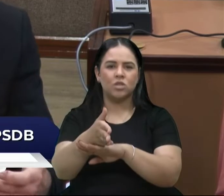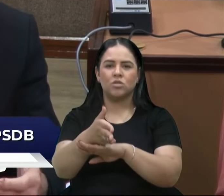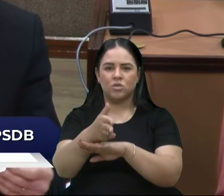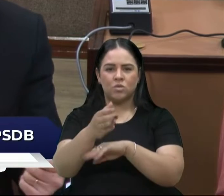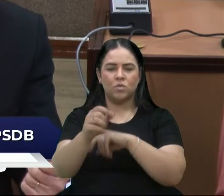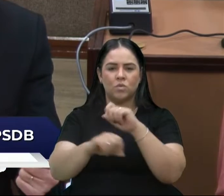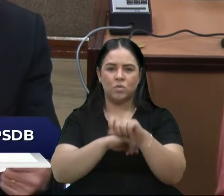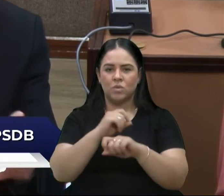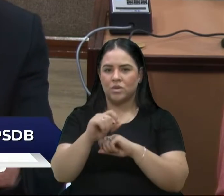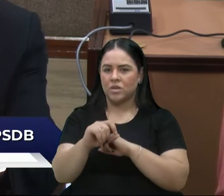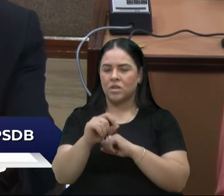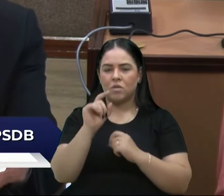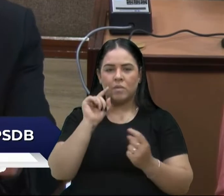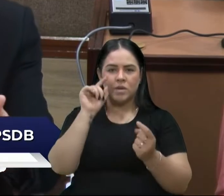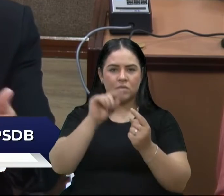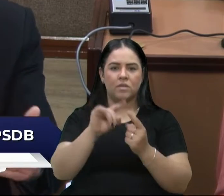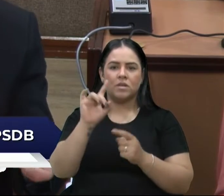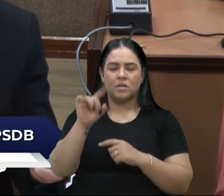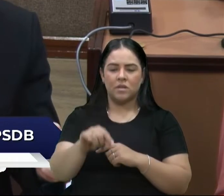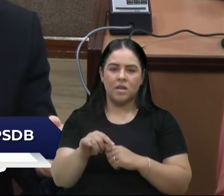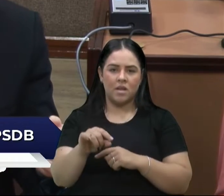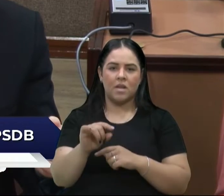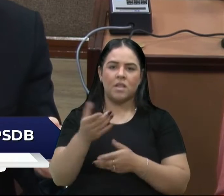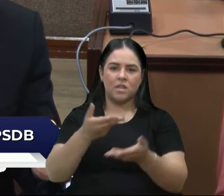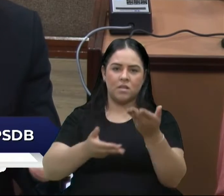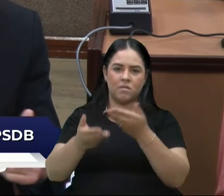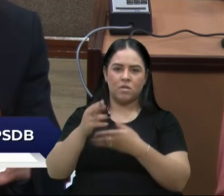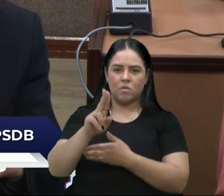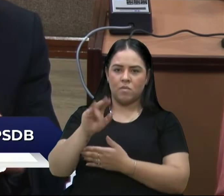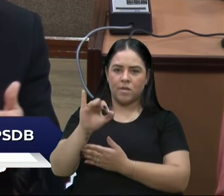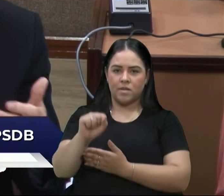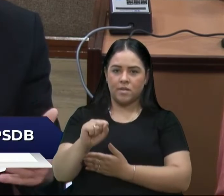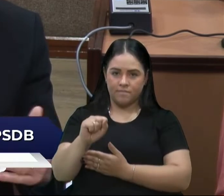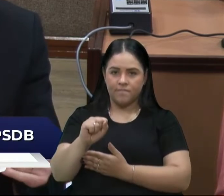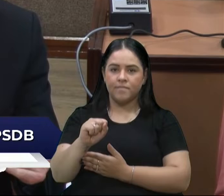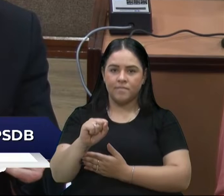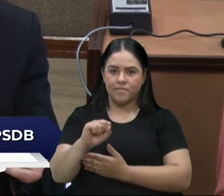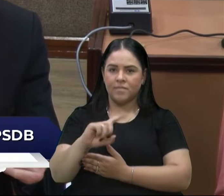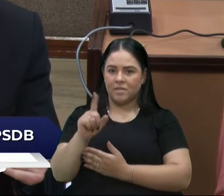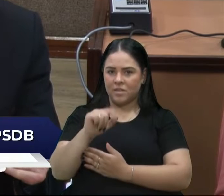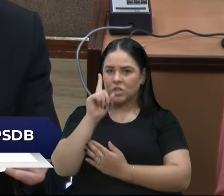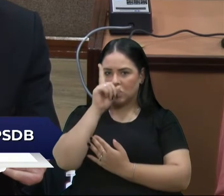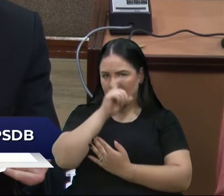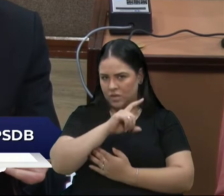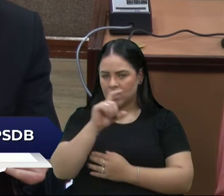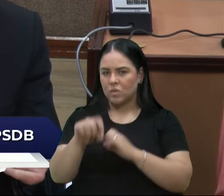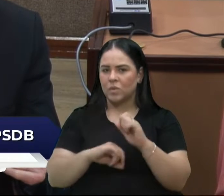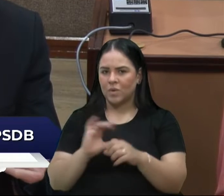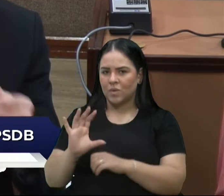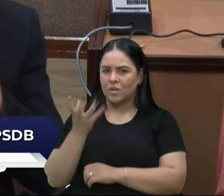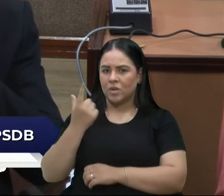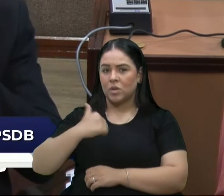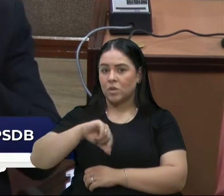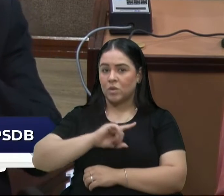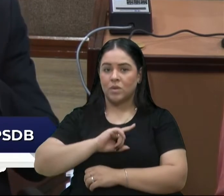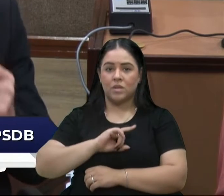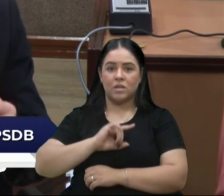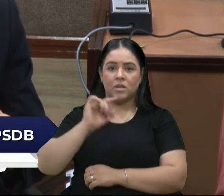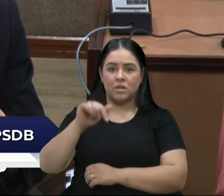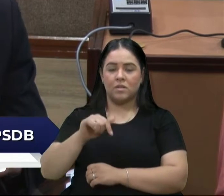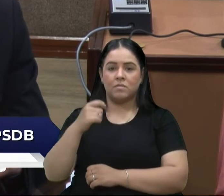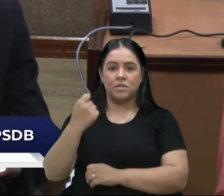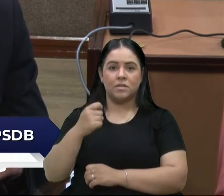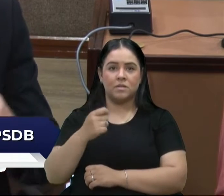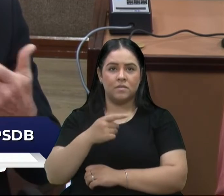na ponta da pirâmide, que é o atendimento nas UBS. Então é complexa a situação. E a gente aqui até fala com uma